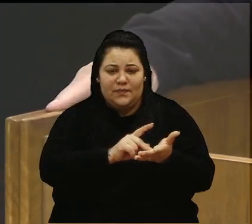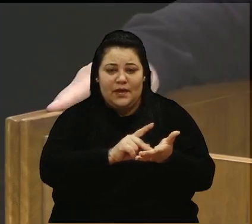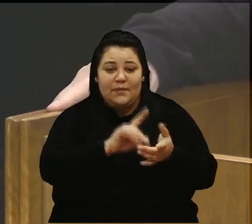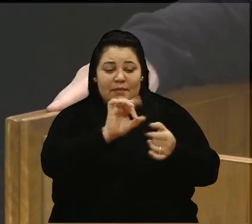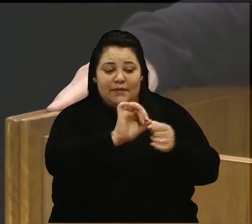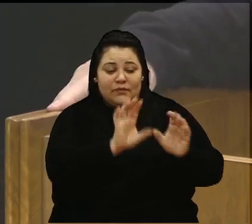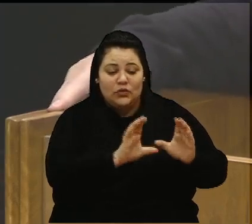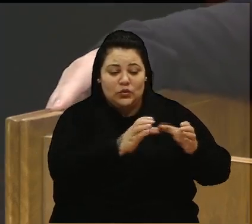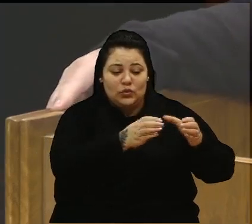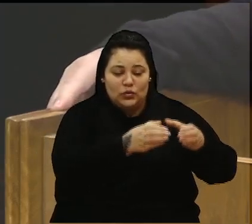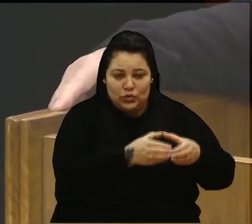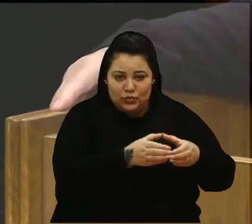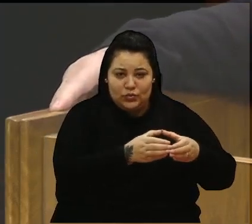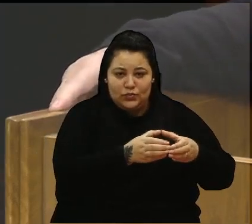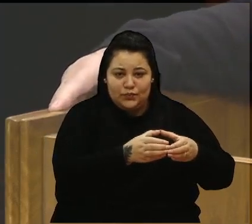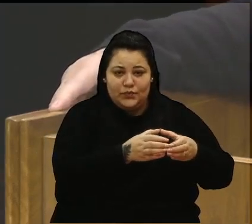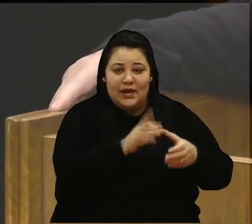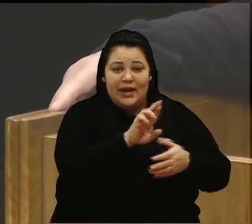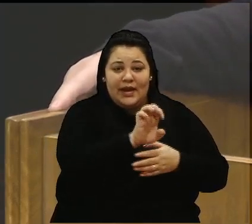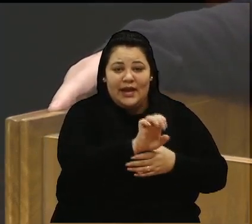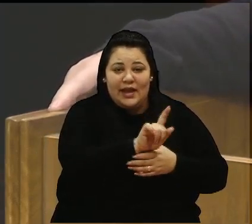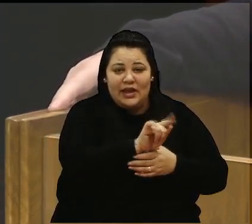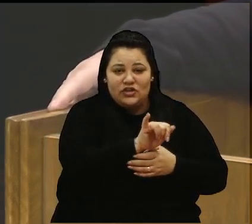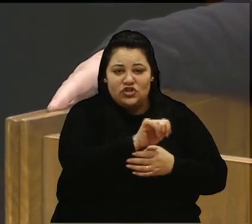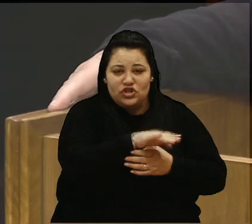regime parlamentarista e,